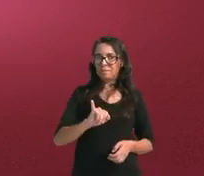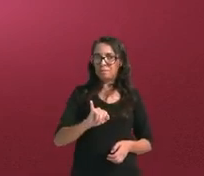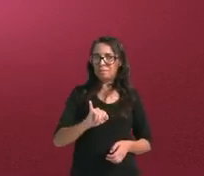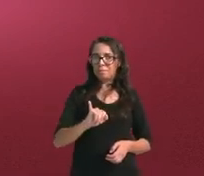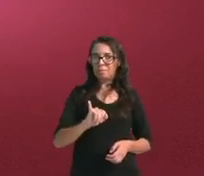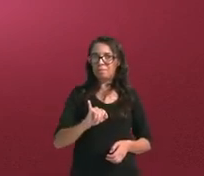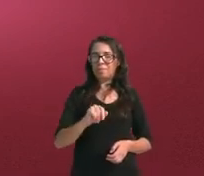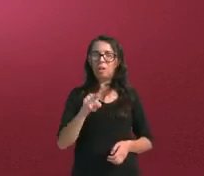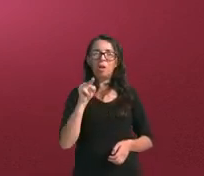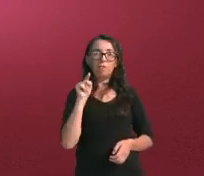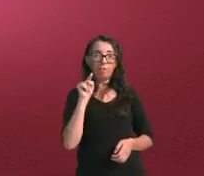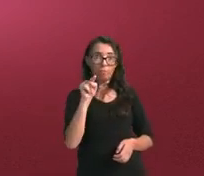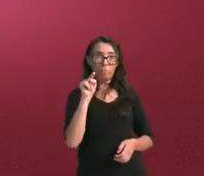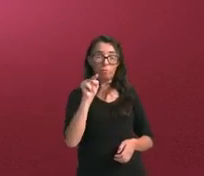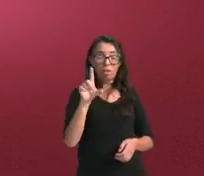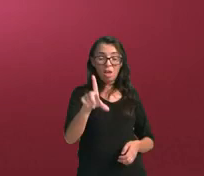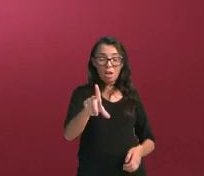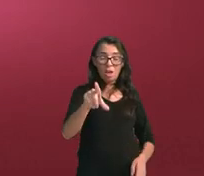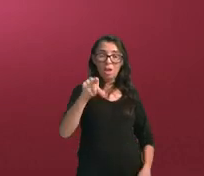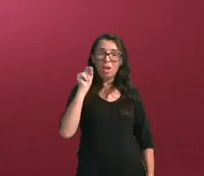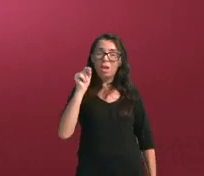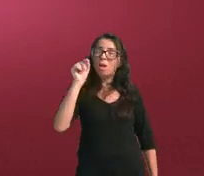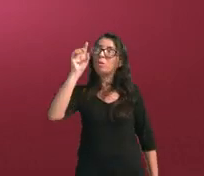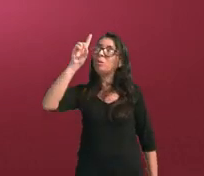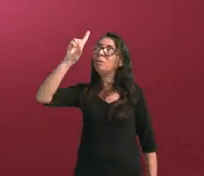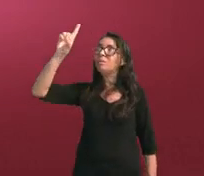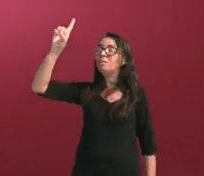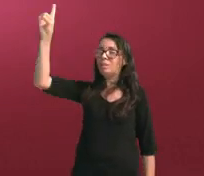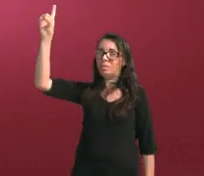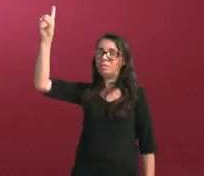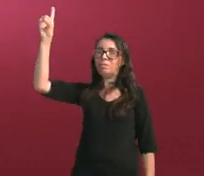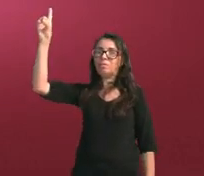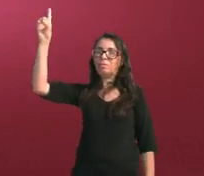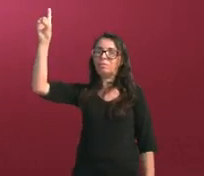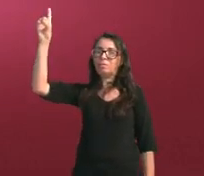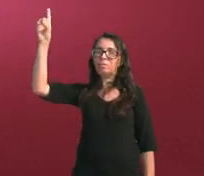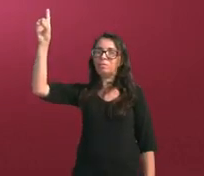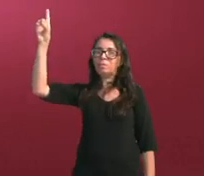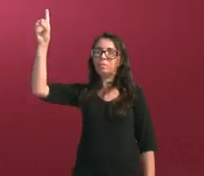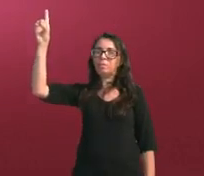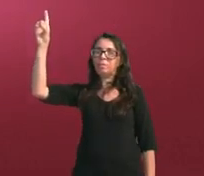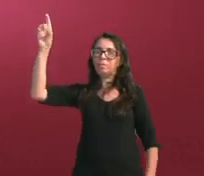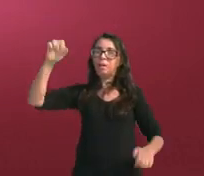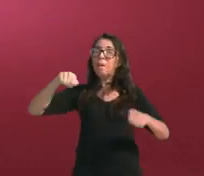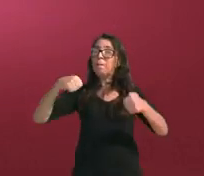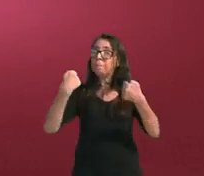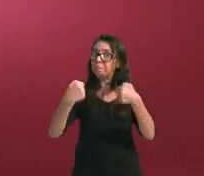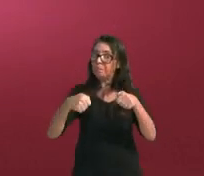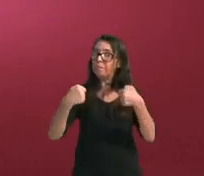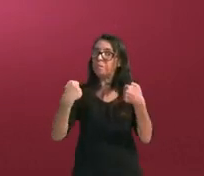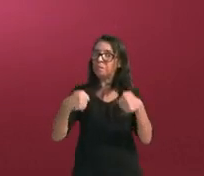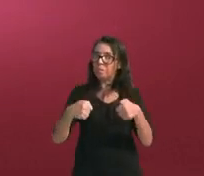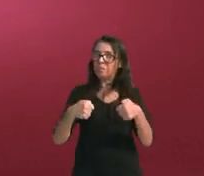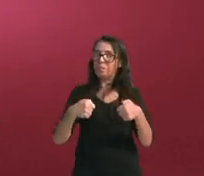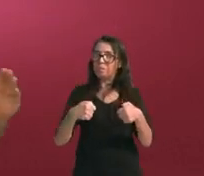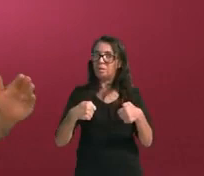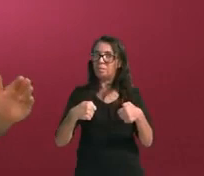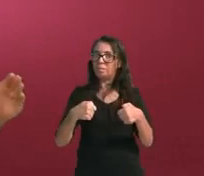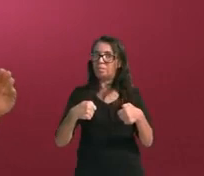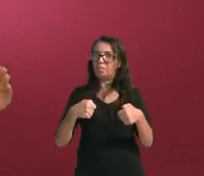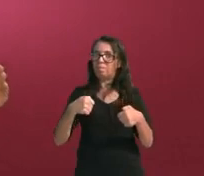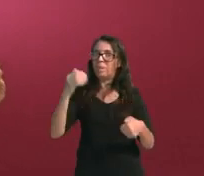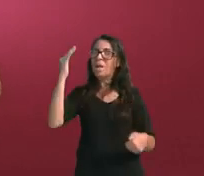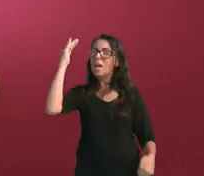que realiza a tarefa, mas o faz através de você. Amados, Deus poderia